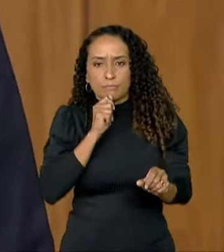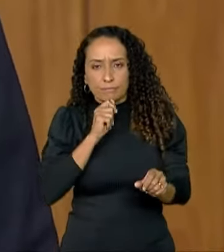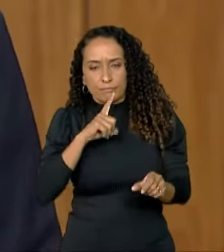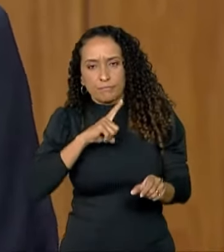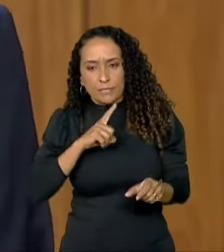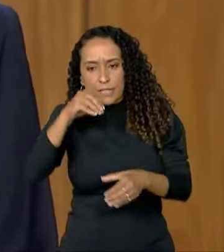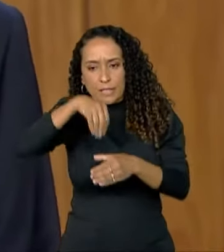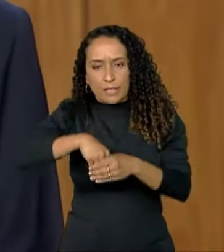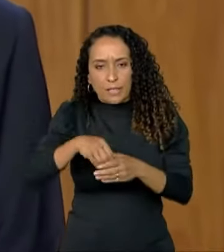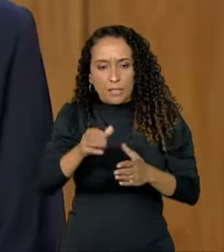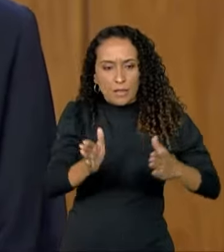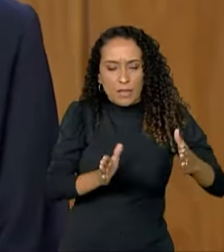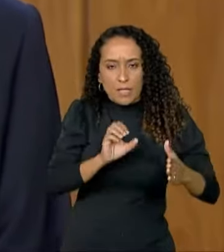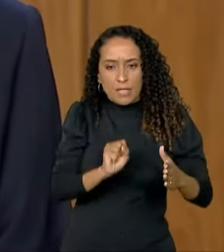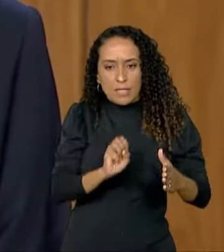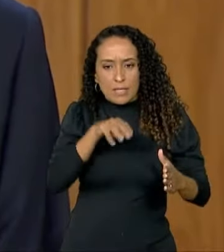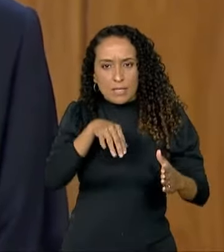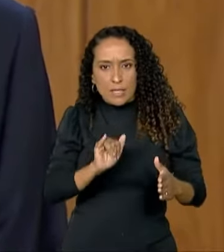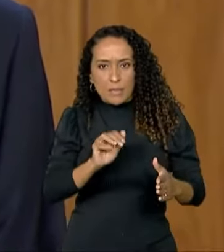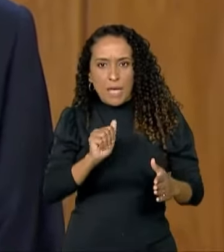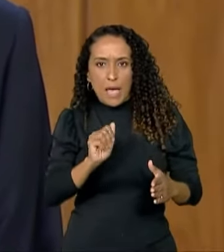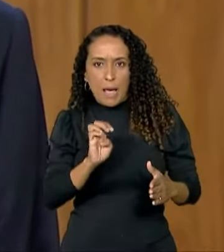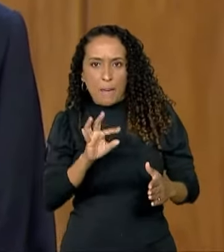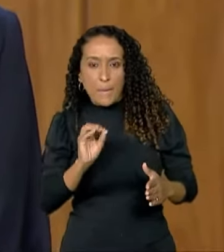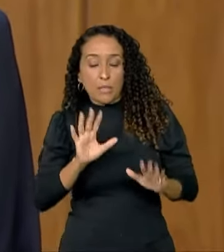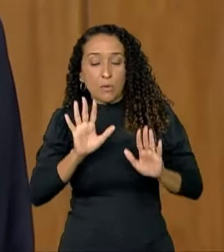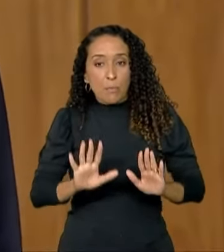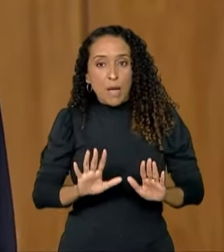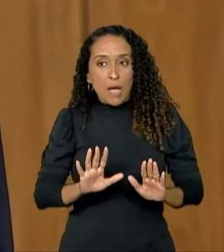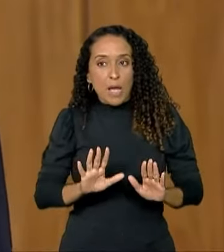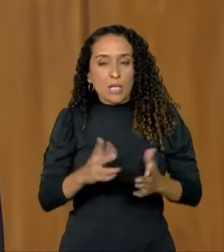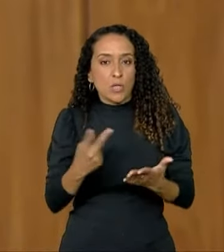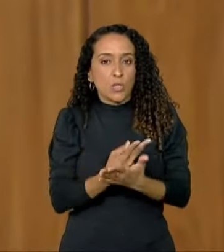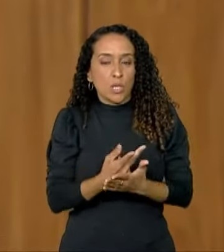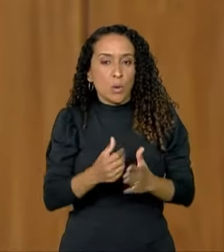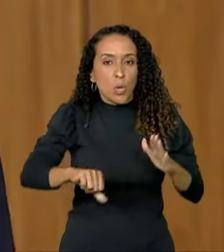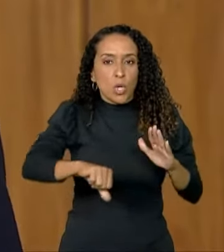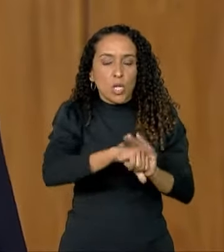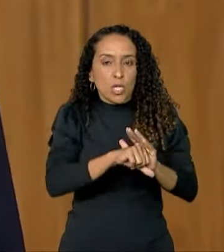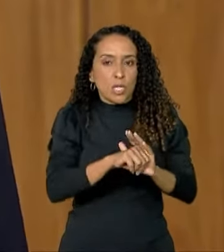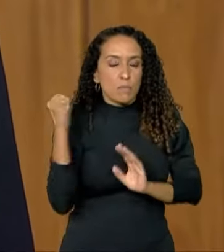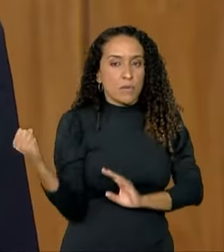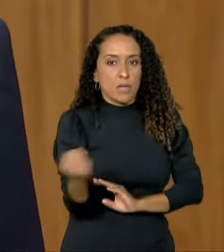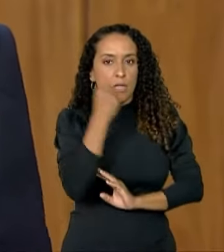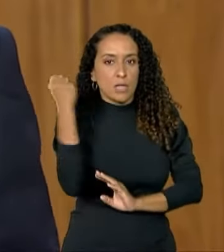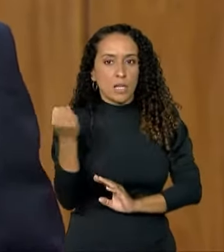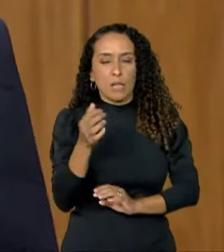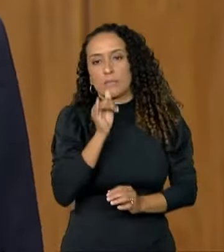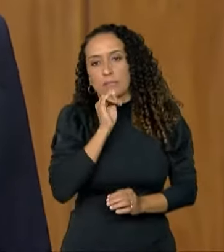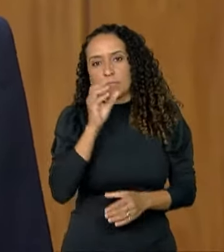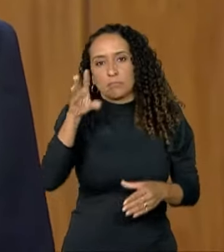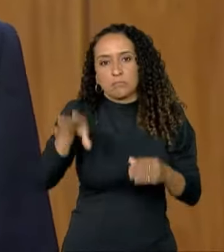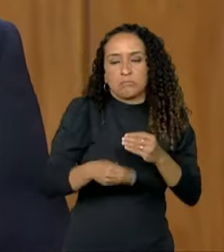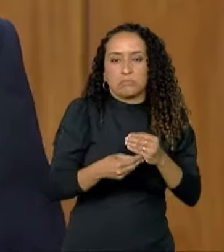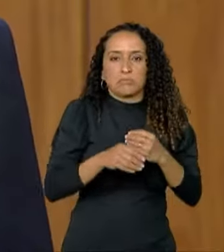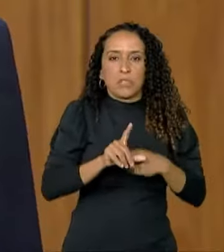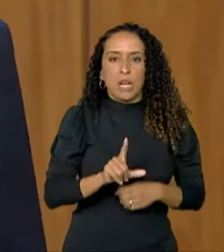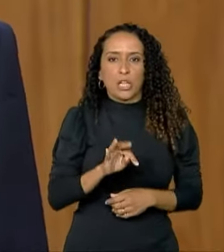estejam no regime semiaberto, mas que tenham praticado crime hediondo, incluindo, por exemplo,